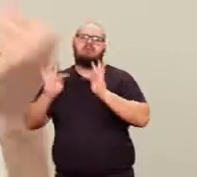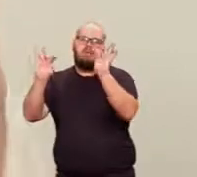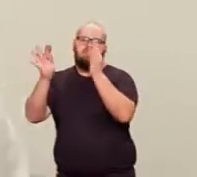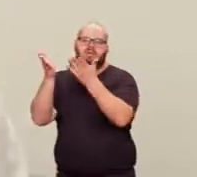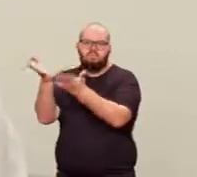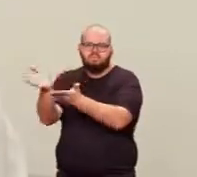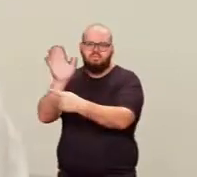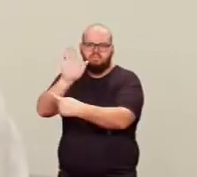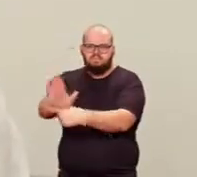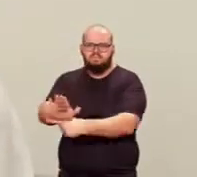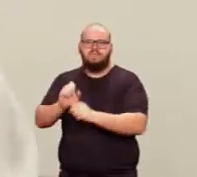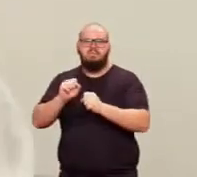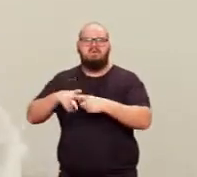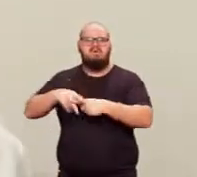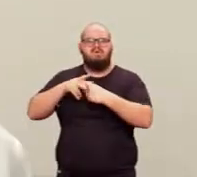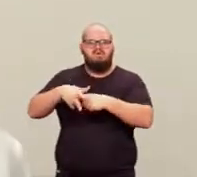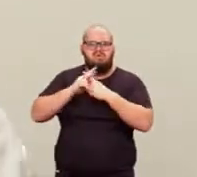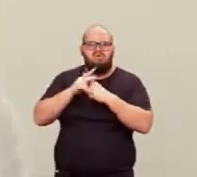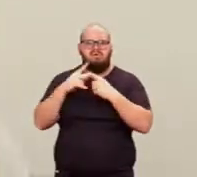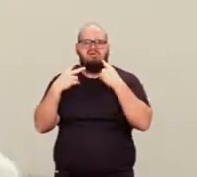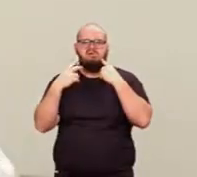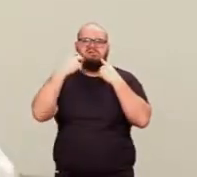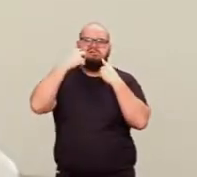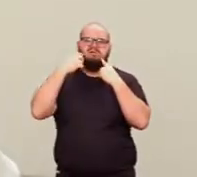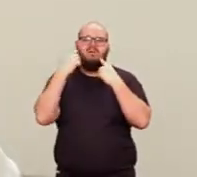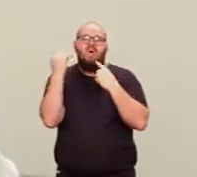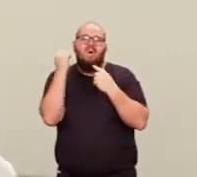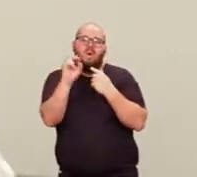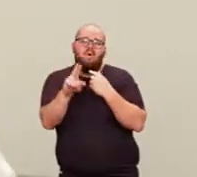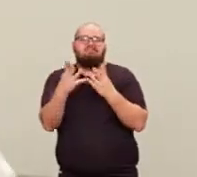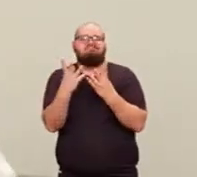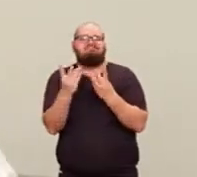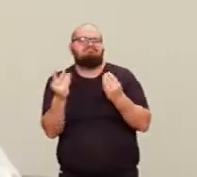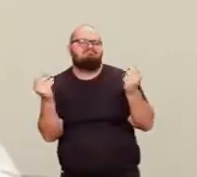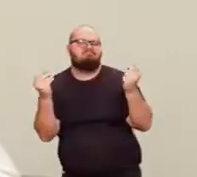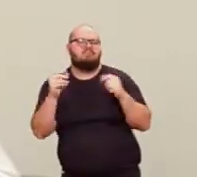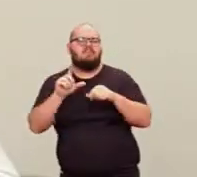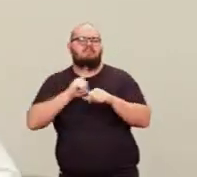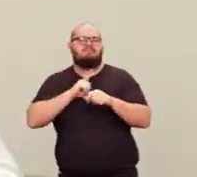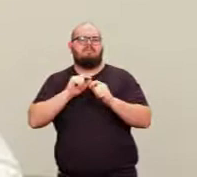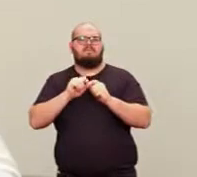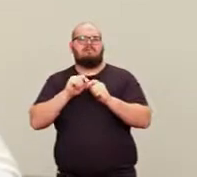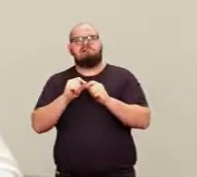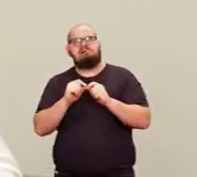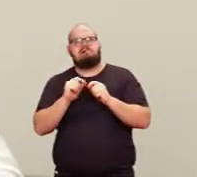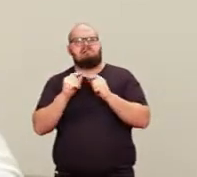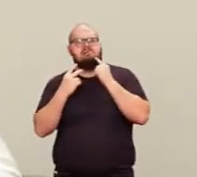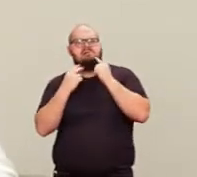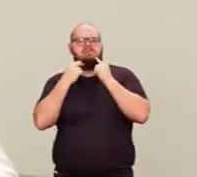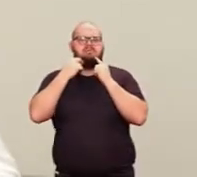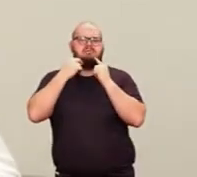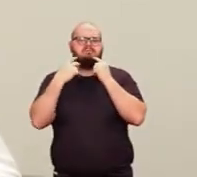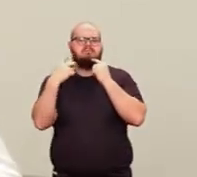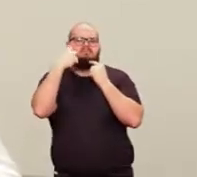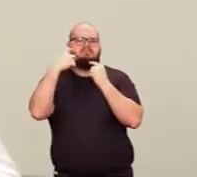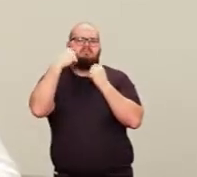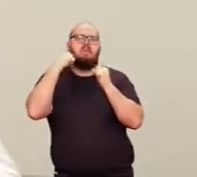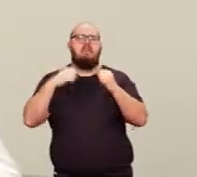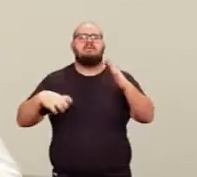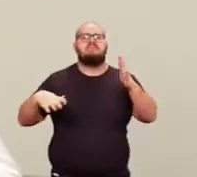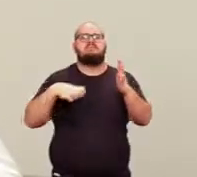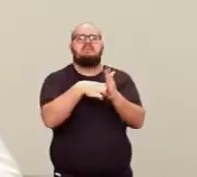lado paralisado. Então, pode corrigir ou atenuar essas sequelas. Pode